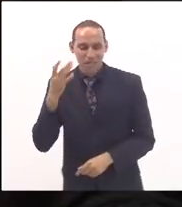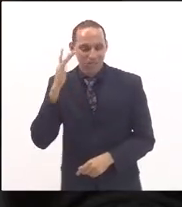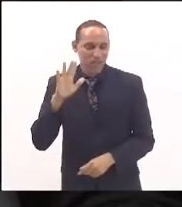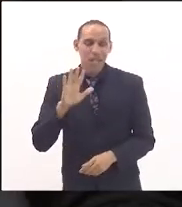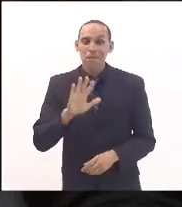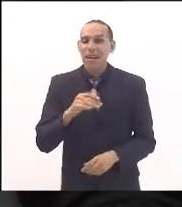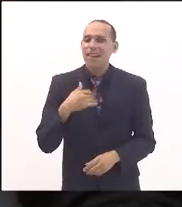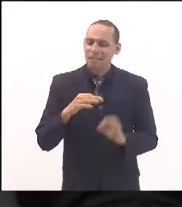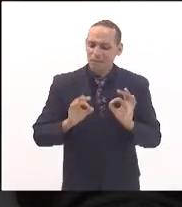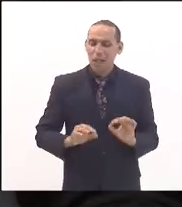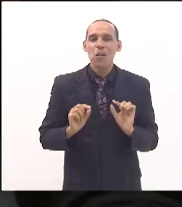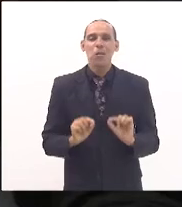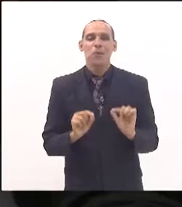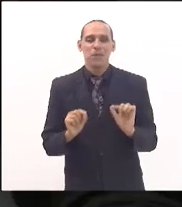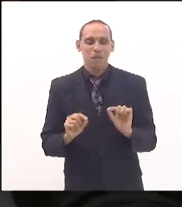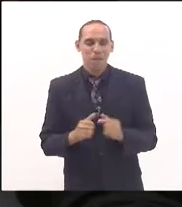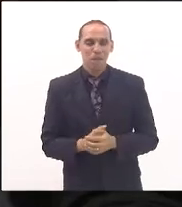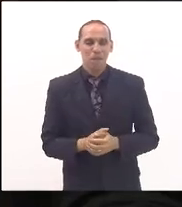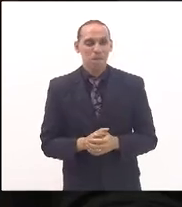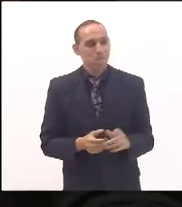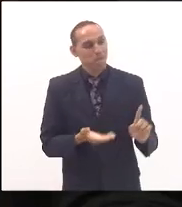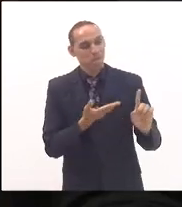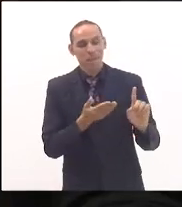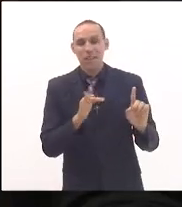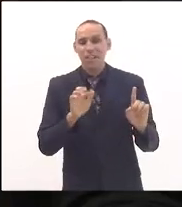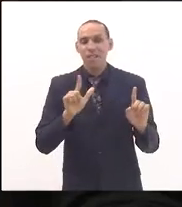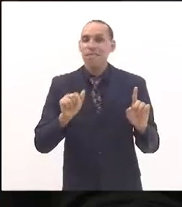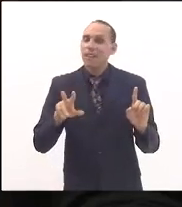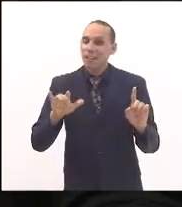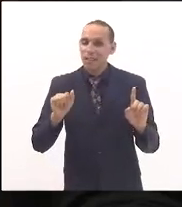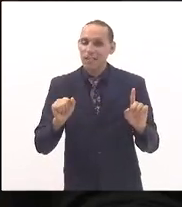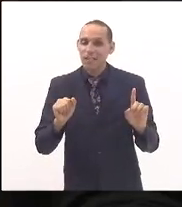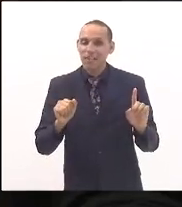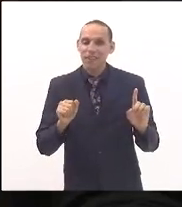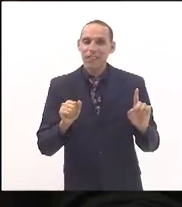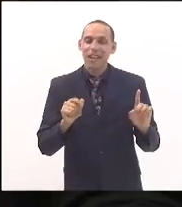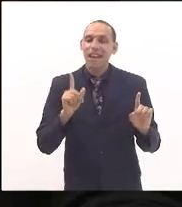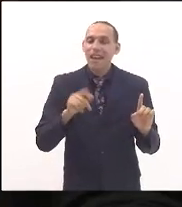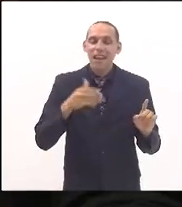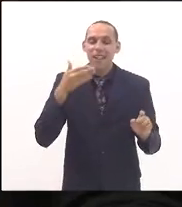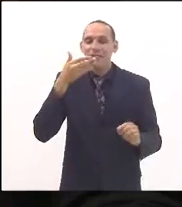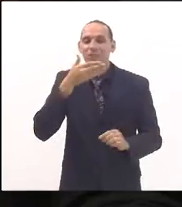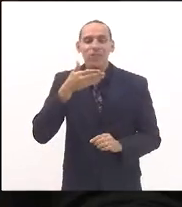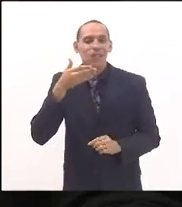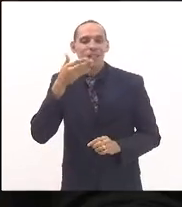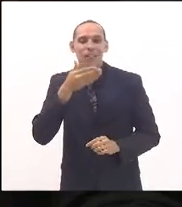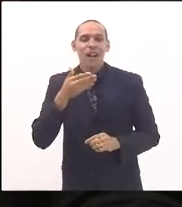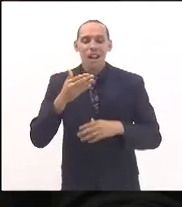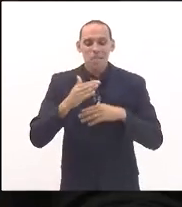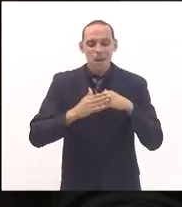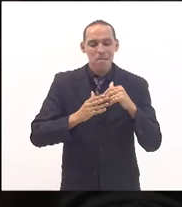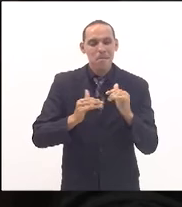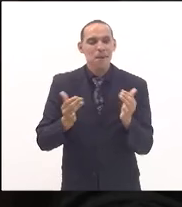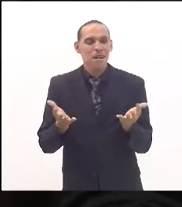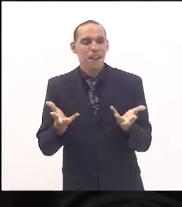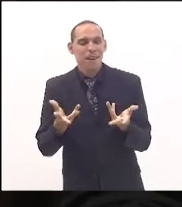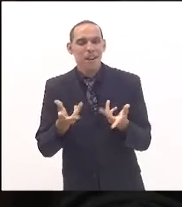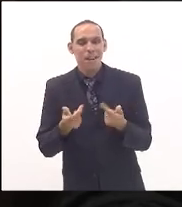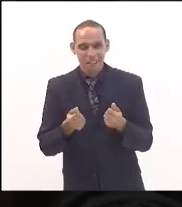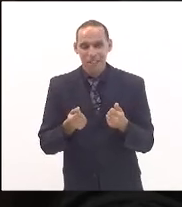afirmo que a Flávia é uma doce e talentosa